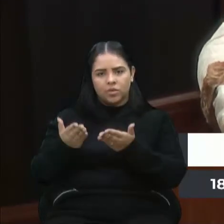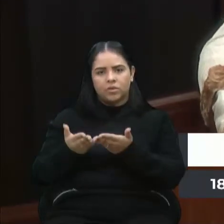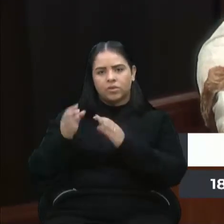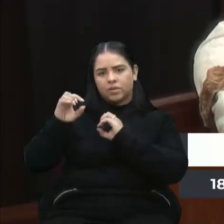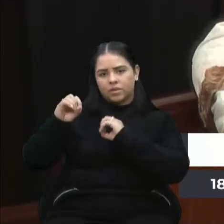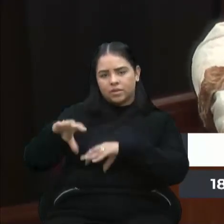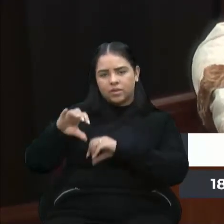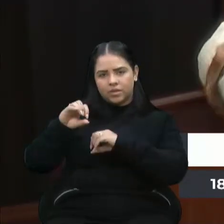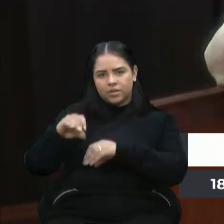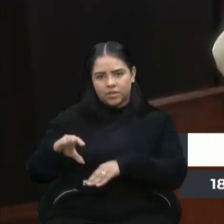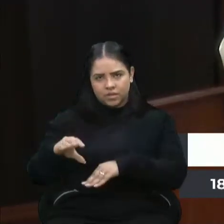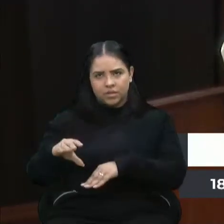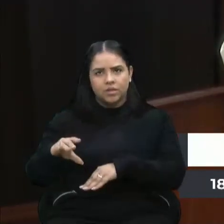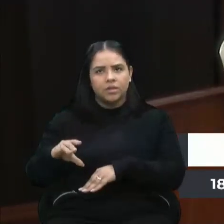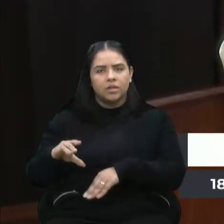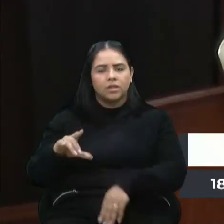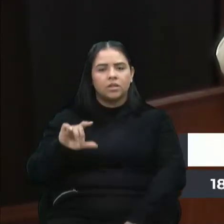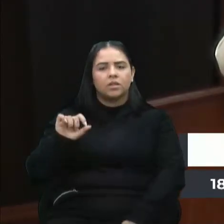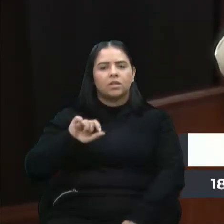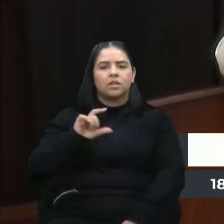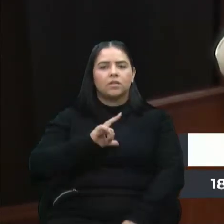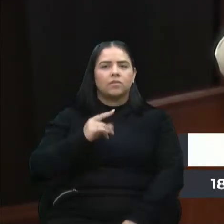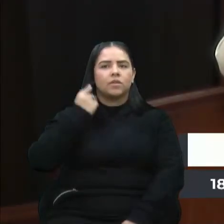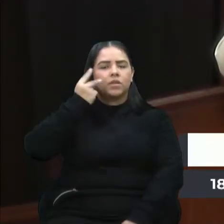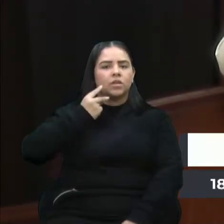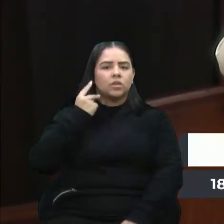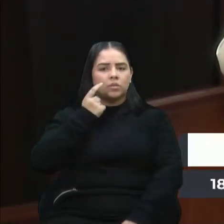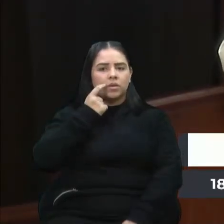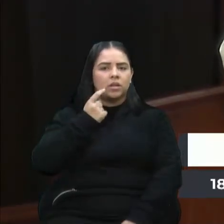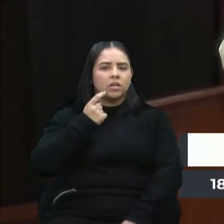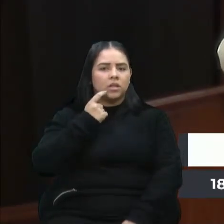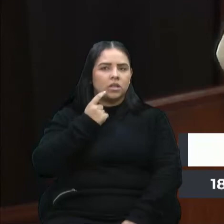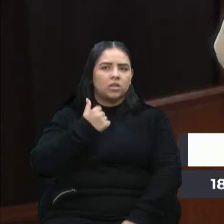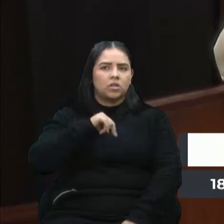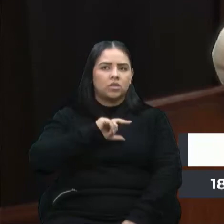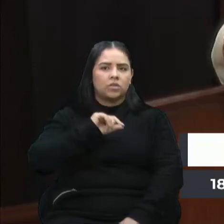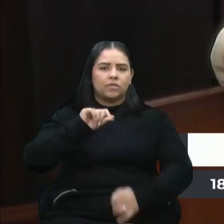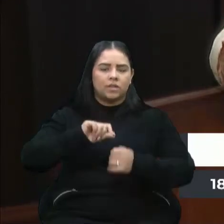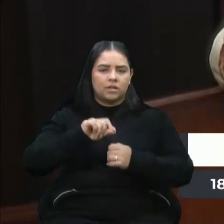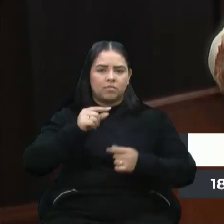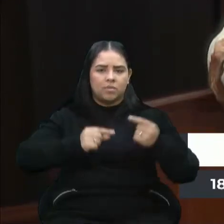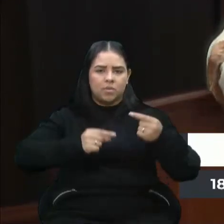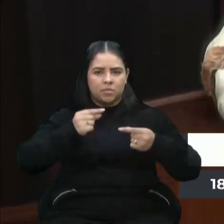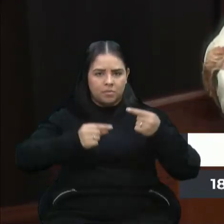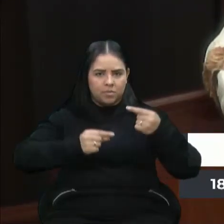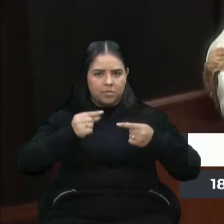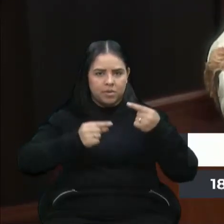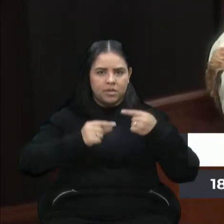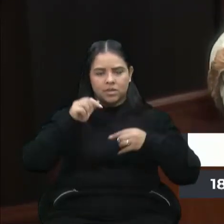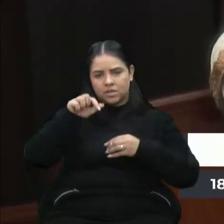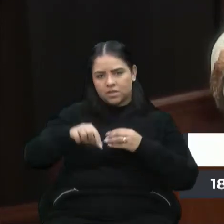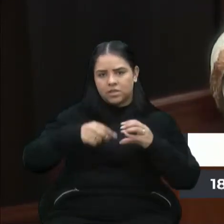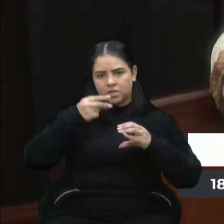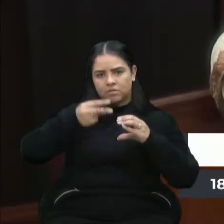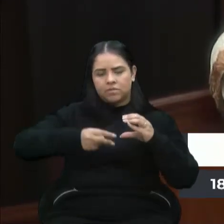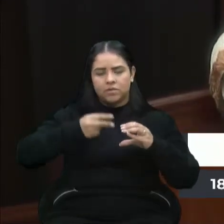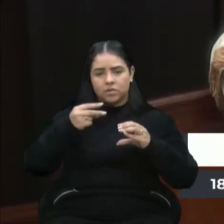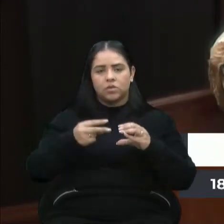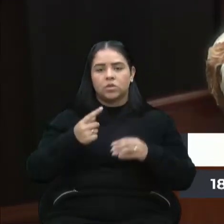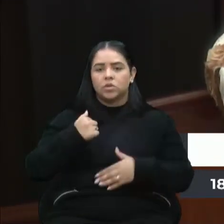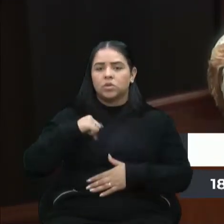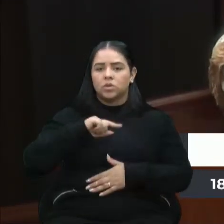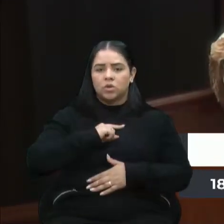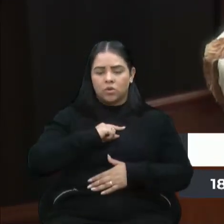Educação, através do vereador Wagner Petrini, nós faremos esse debate à tarde aqui na casa, e